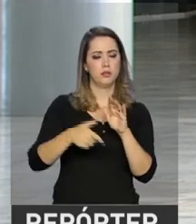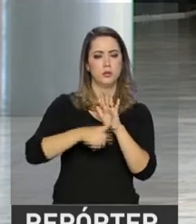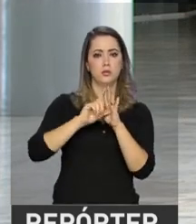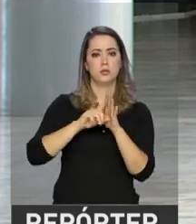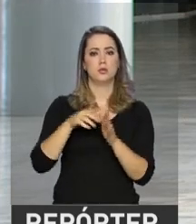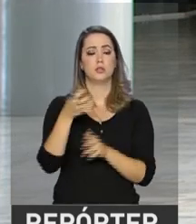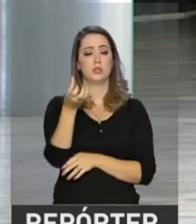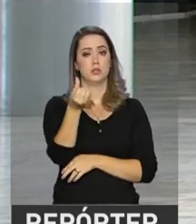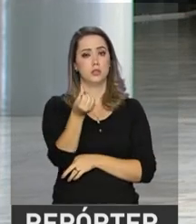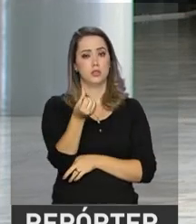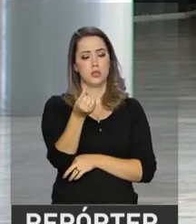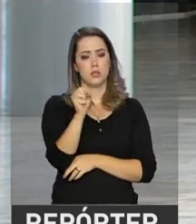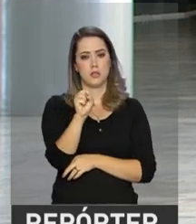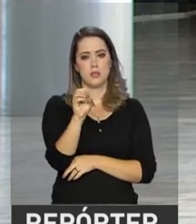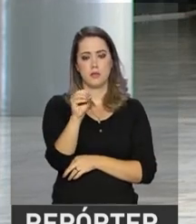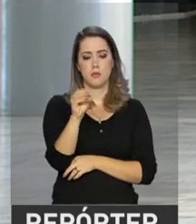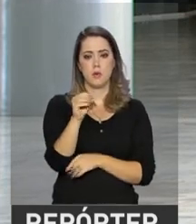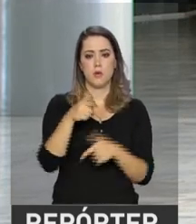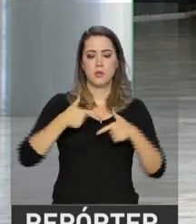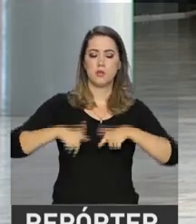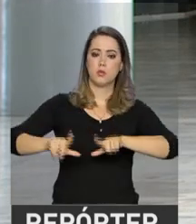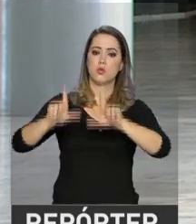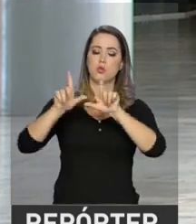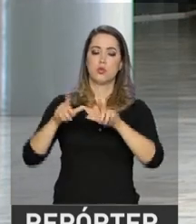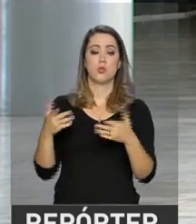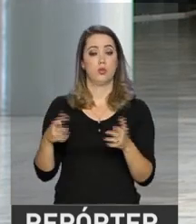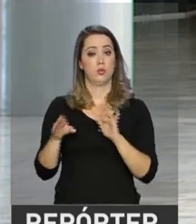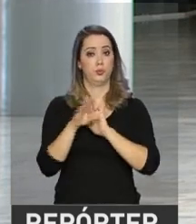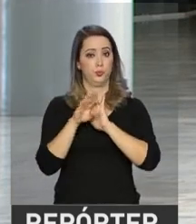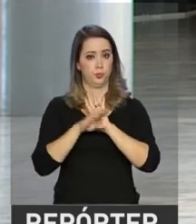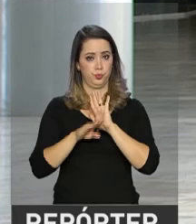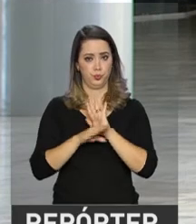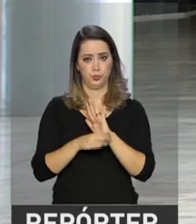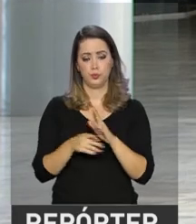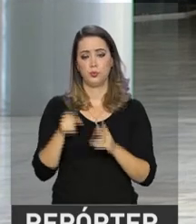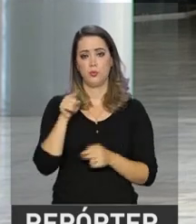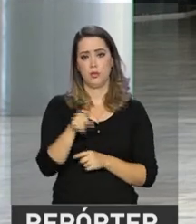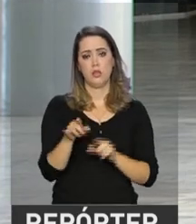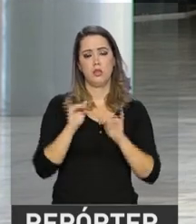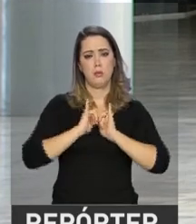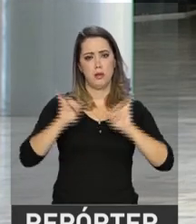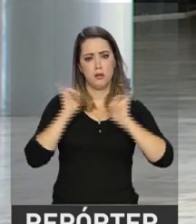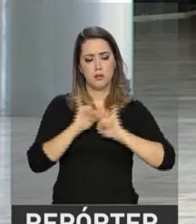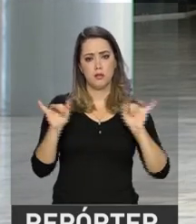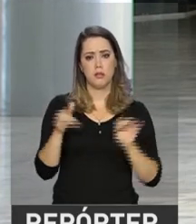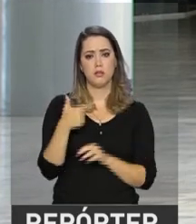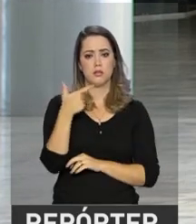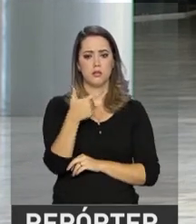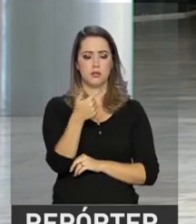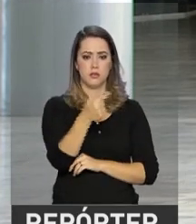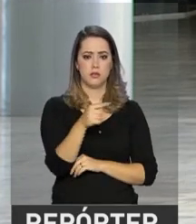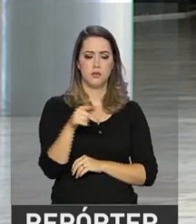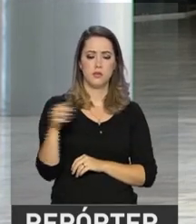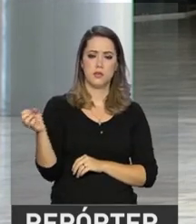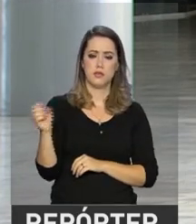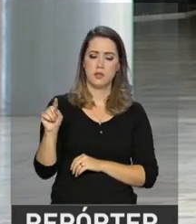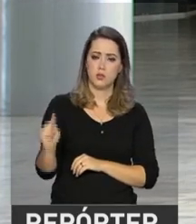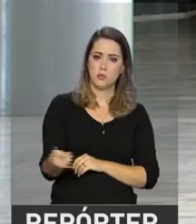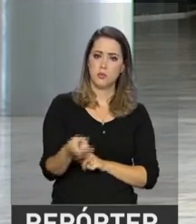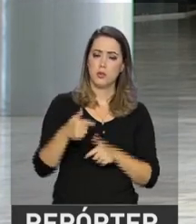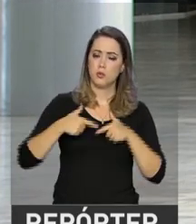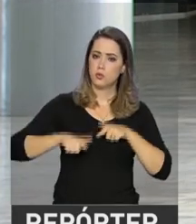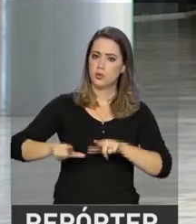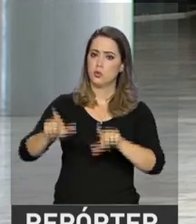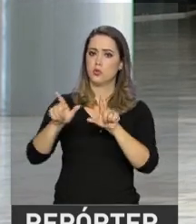emitidos 6.800 títulos de posse no programa. Além disso, também foram lançados mais de 27 mil títulos provisórios